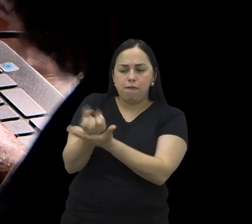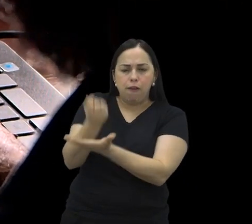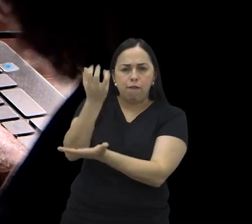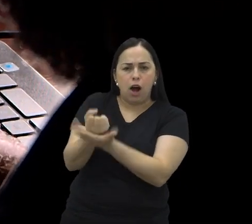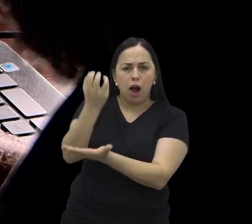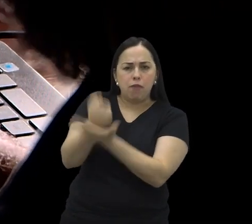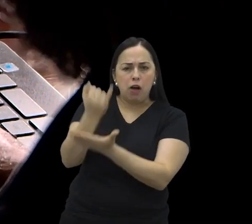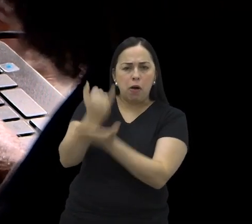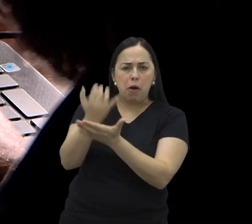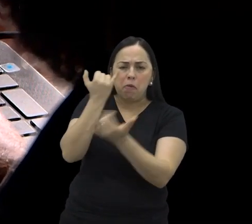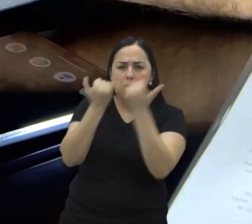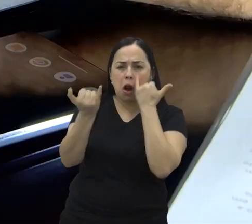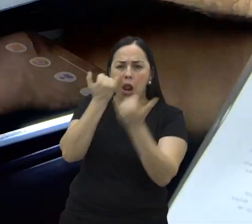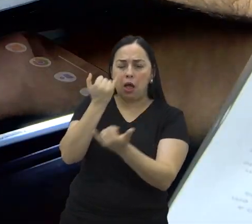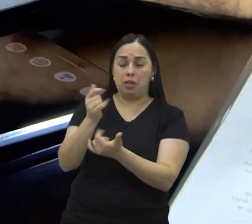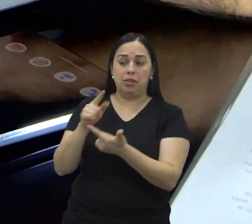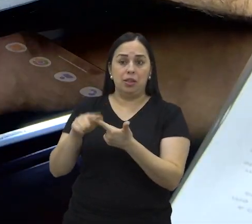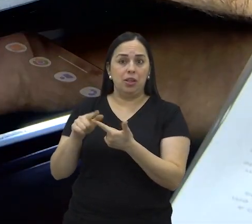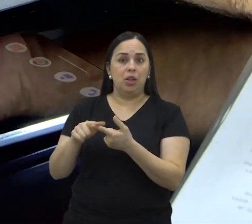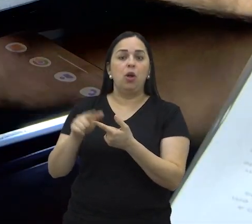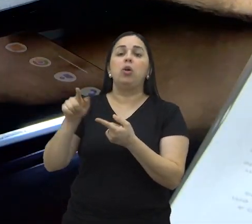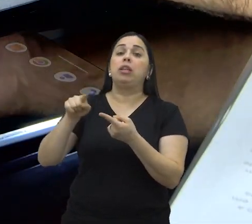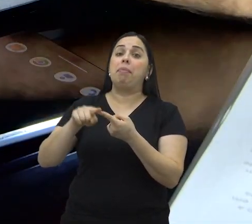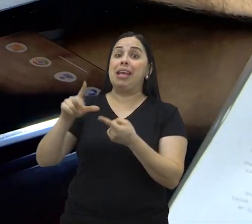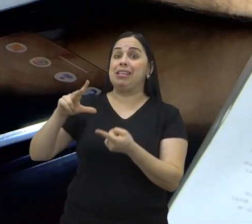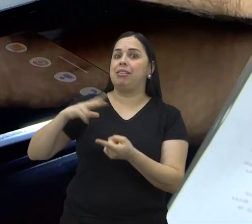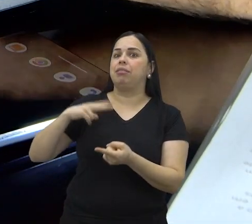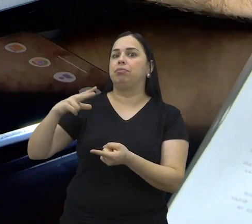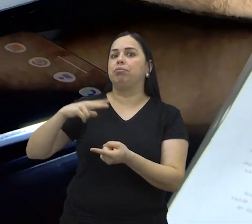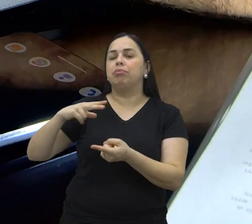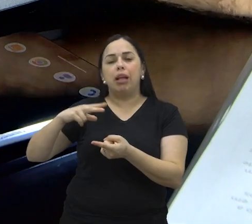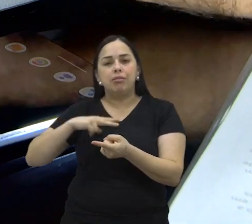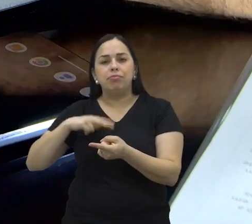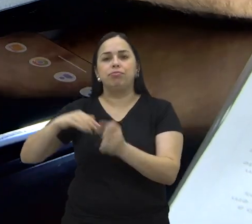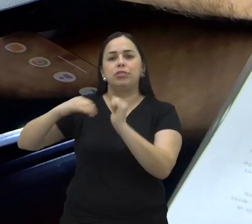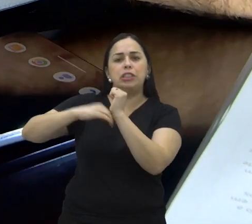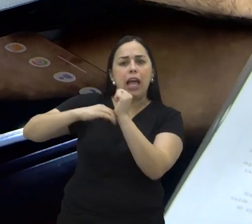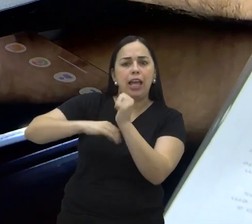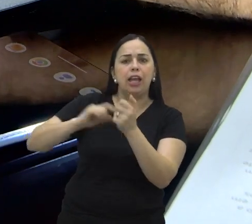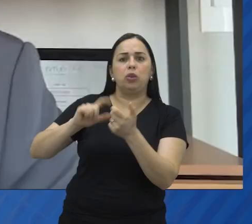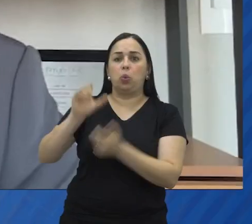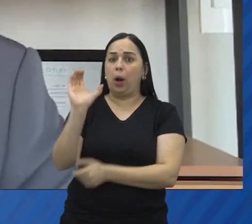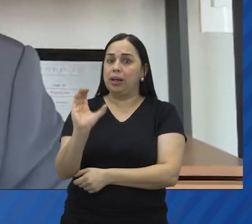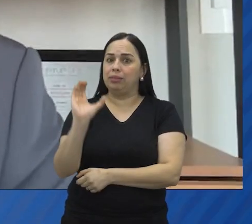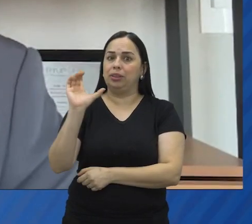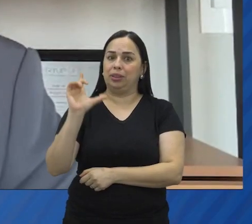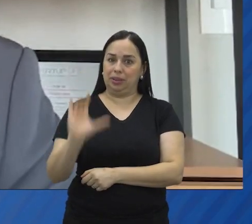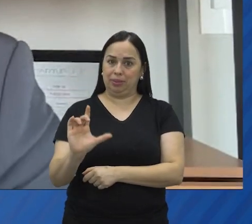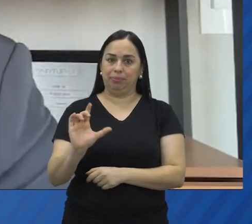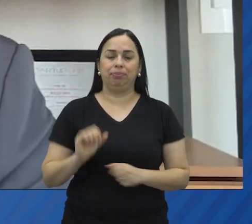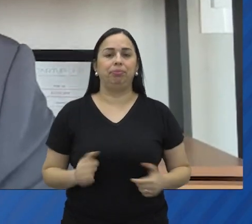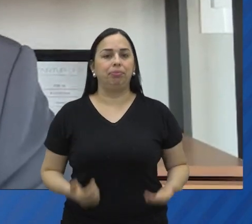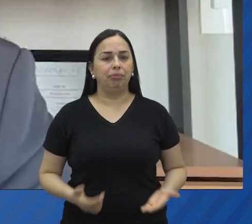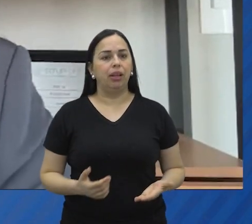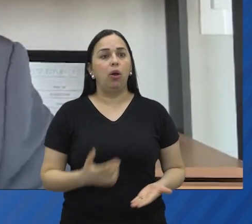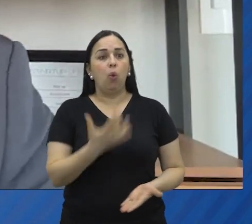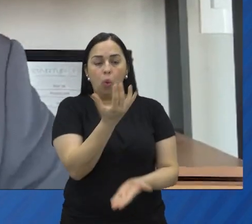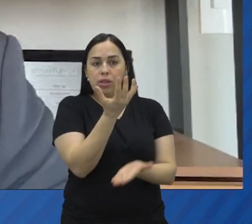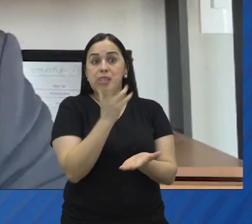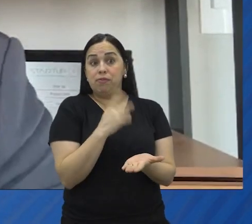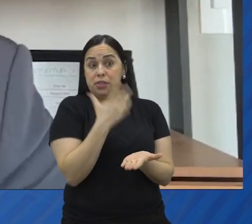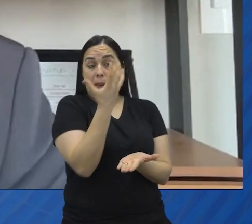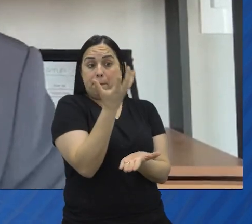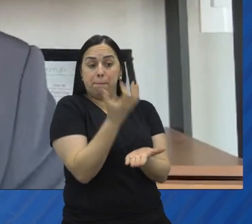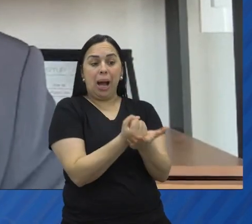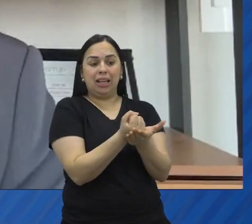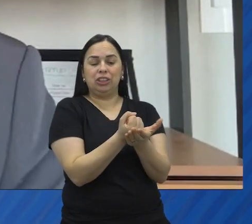coleta informações sensíveis, como dados de login e senhas de cartões de créditos. Arquivos infecciosos que